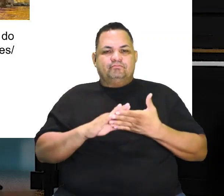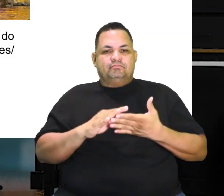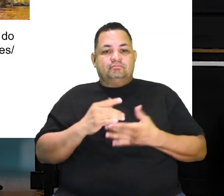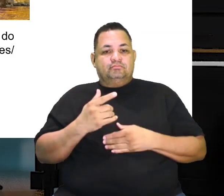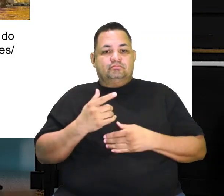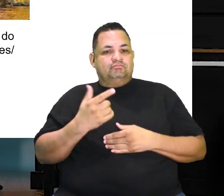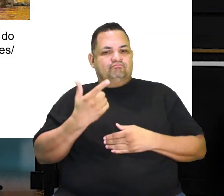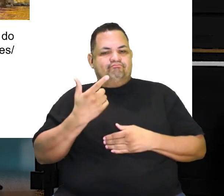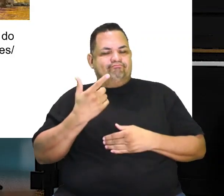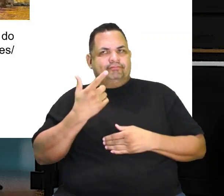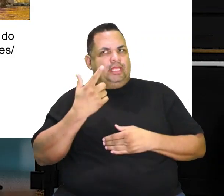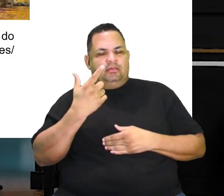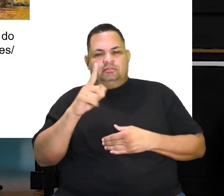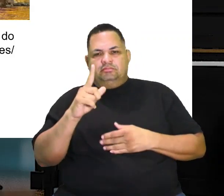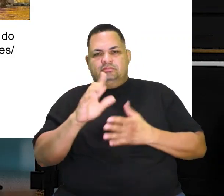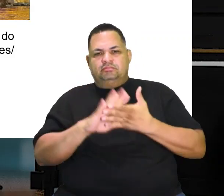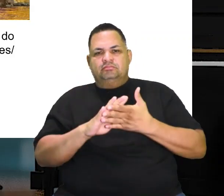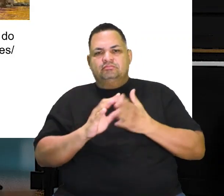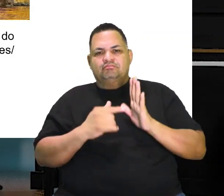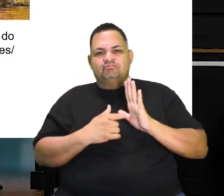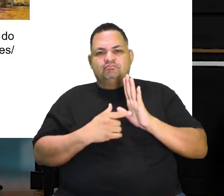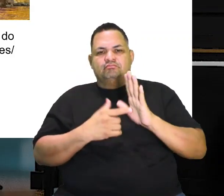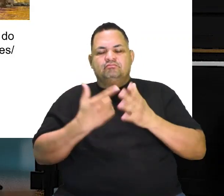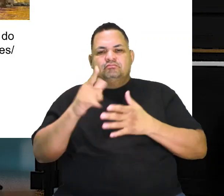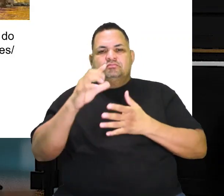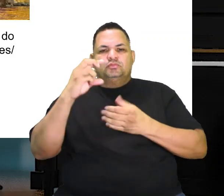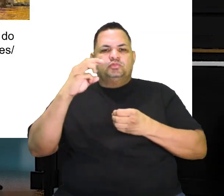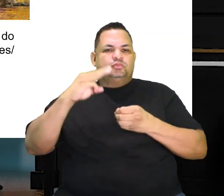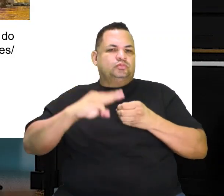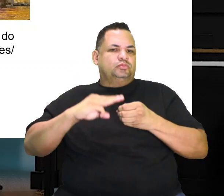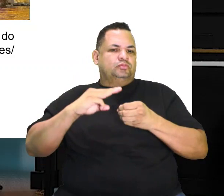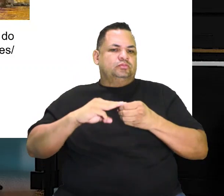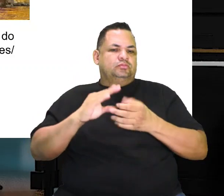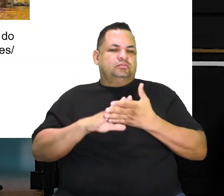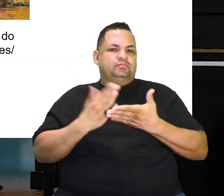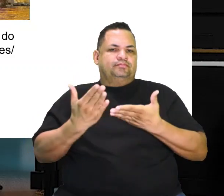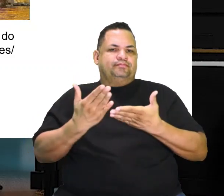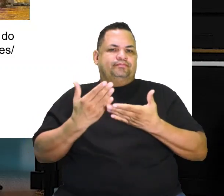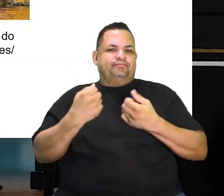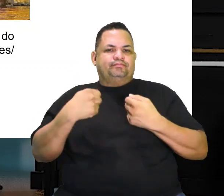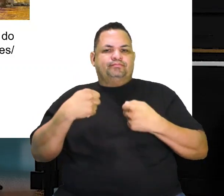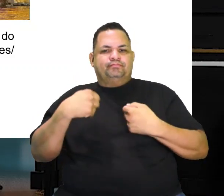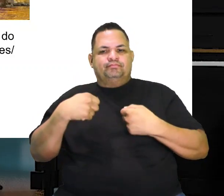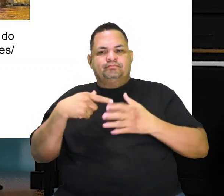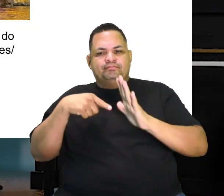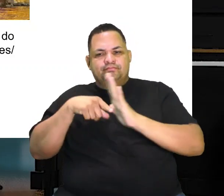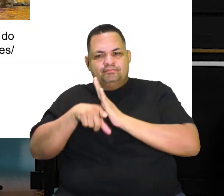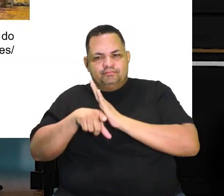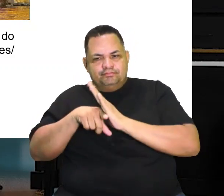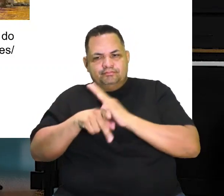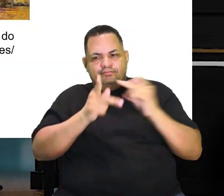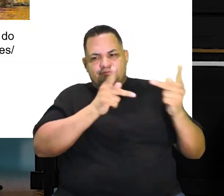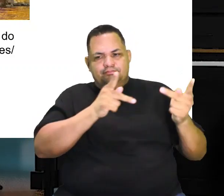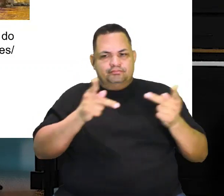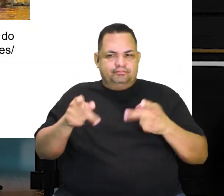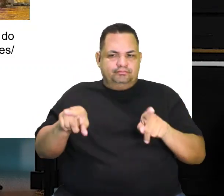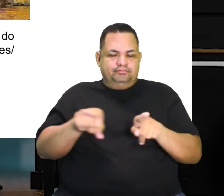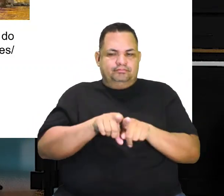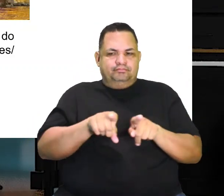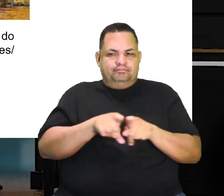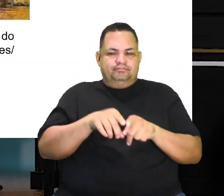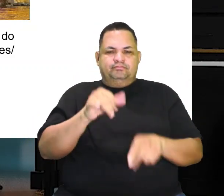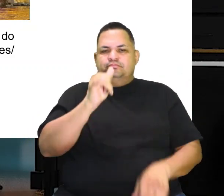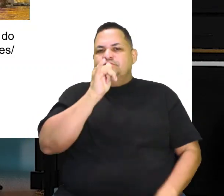consegui trazer outras, né, de outros municípios. Eu teria que pesquisar, talvez visitar. Né?